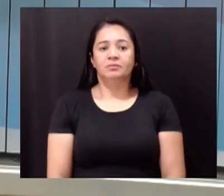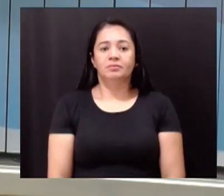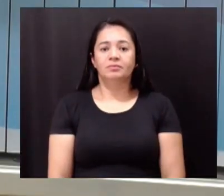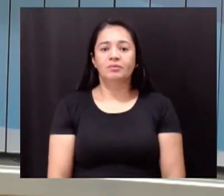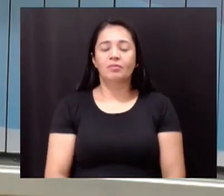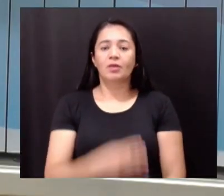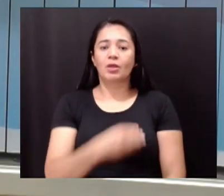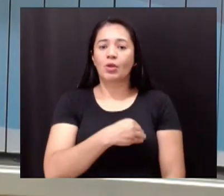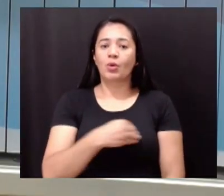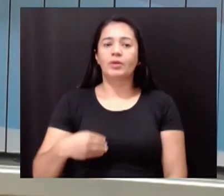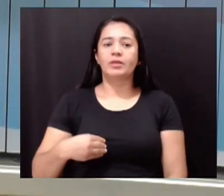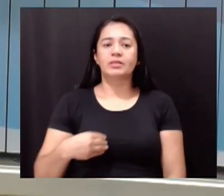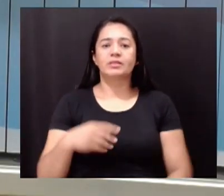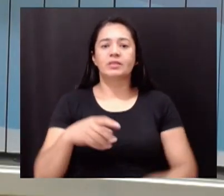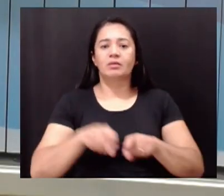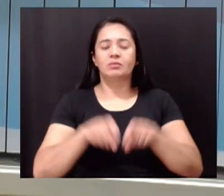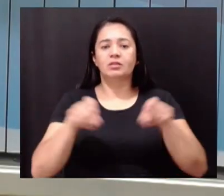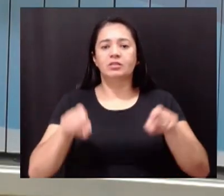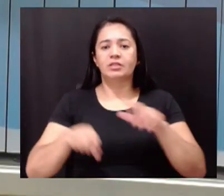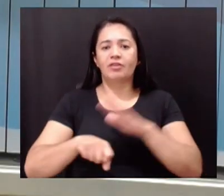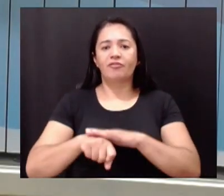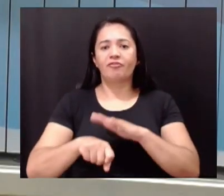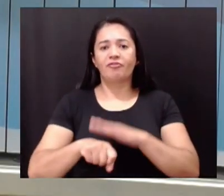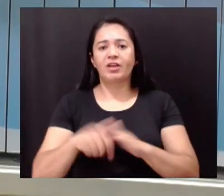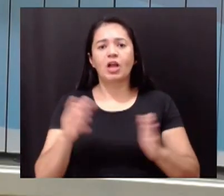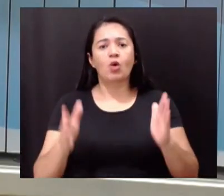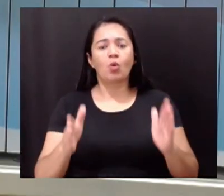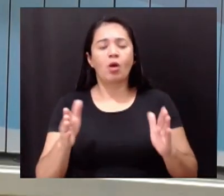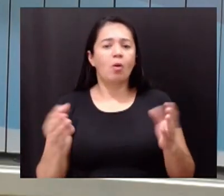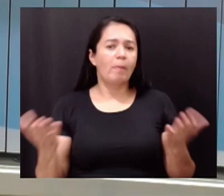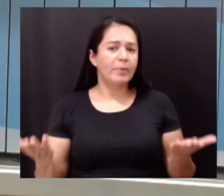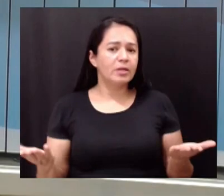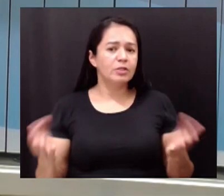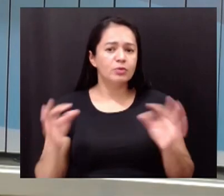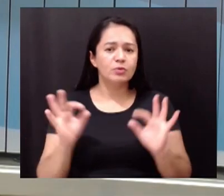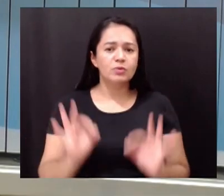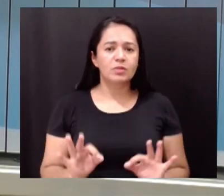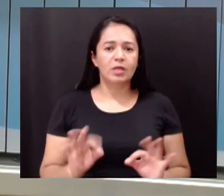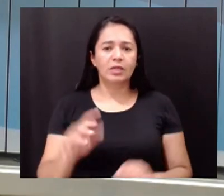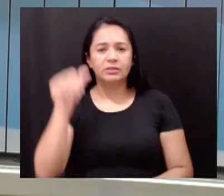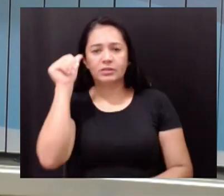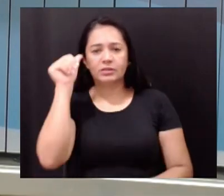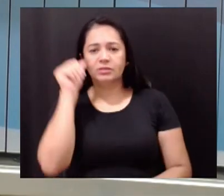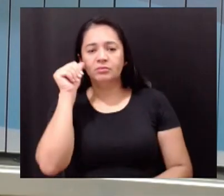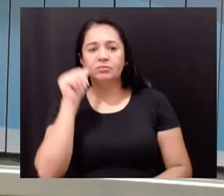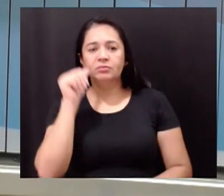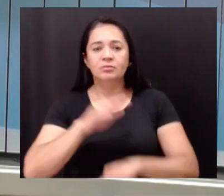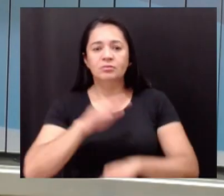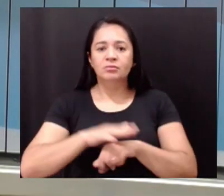quanto em quanto tempo? Qual que é o período aí ideal para que as mulheres façam esse exame?